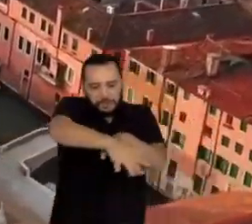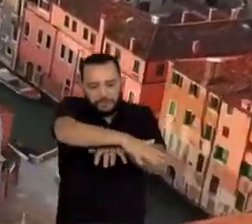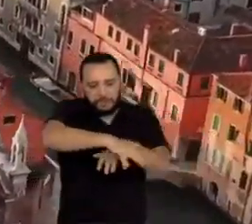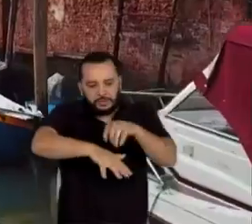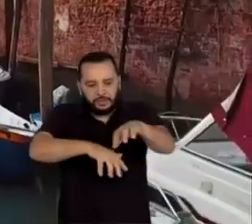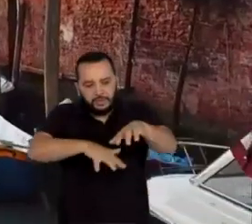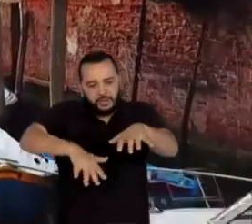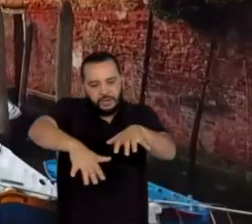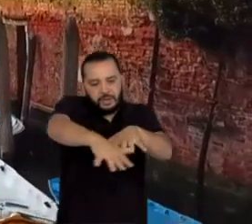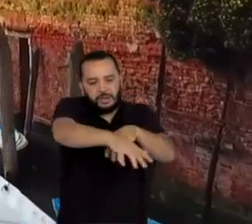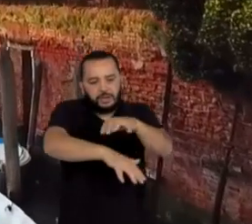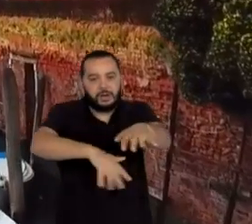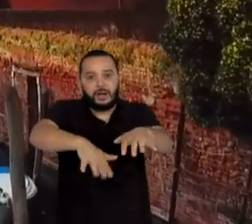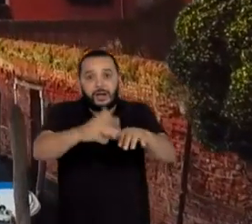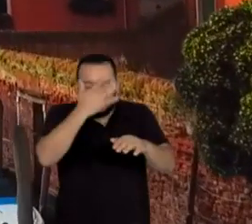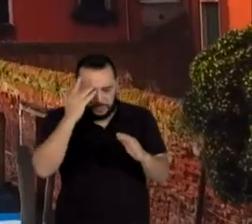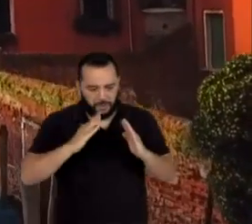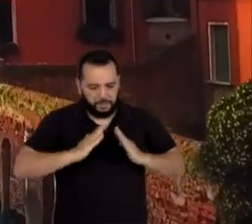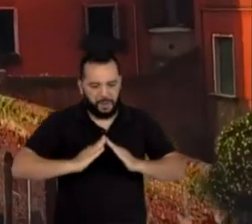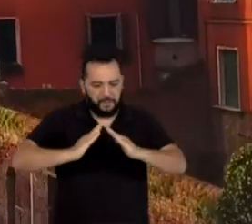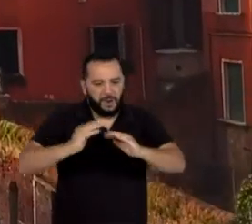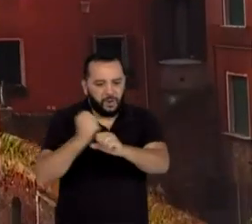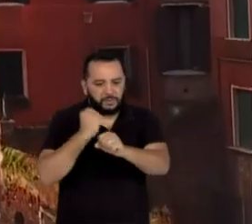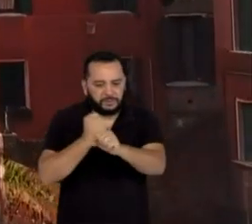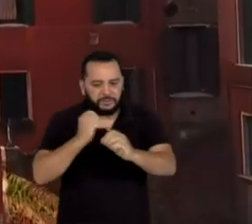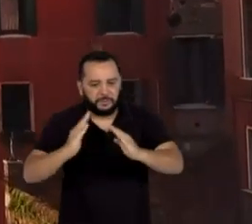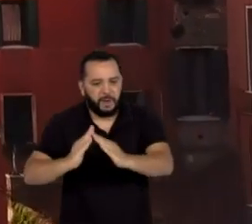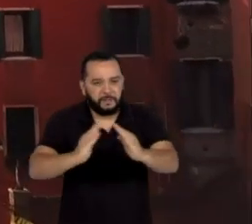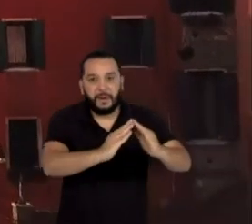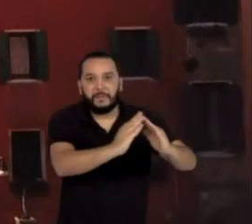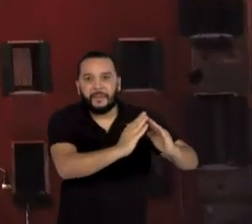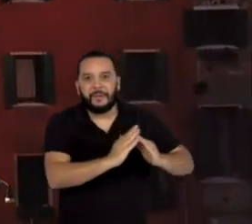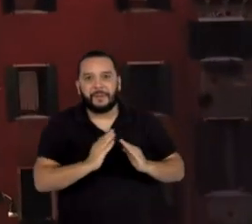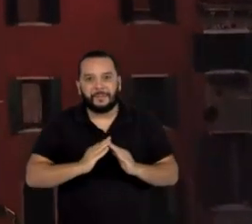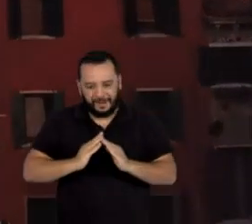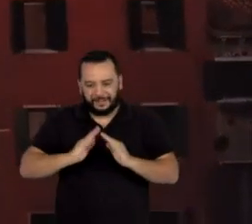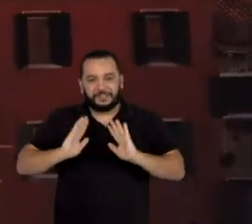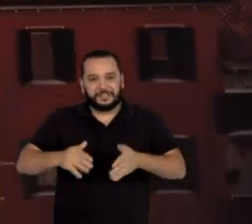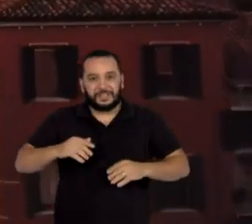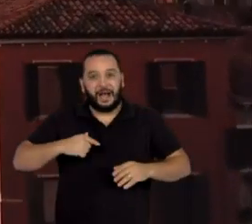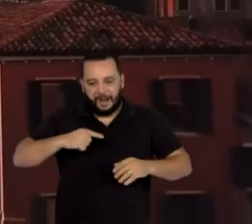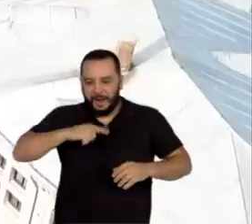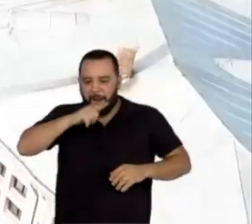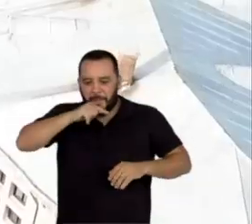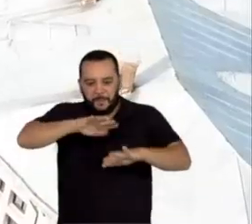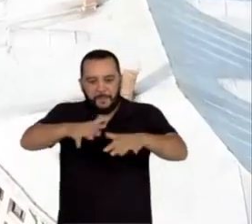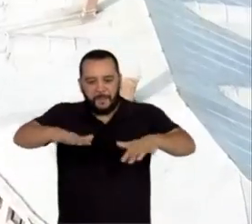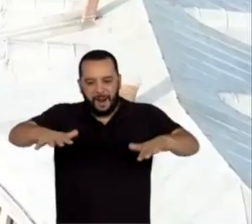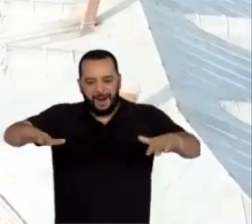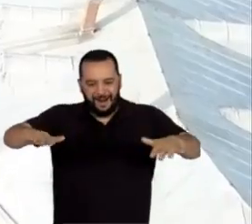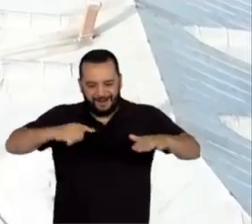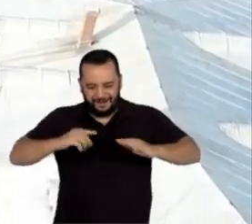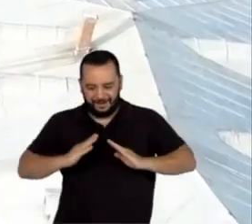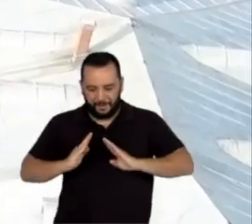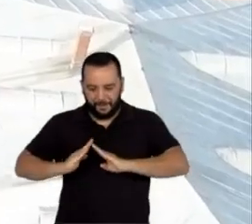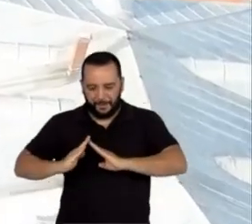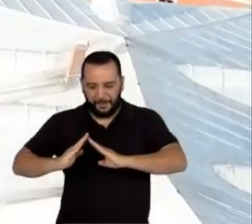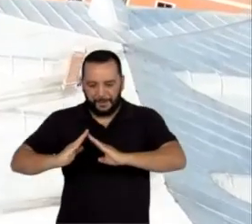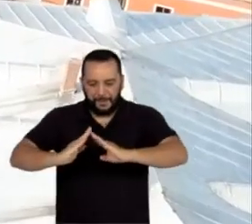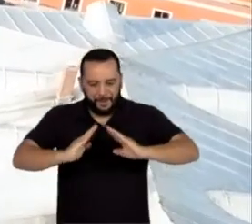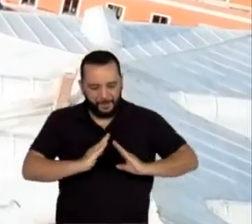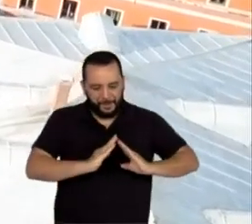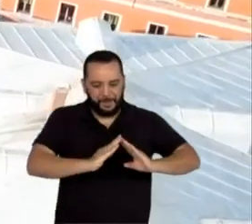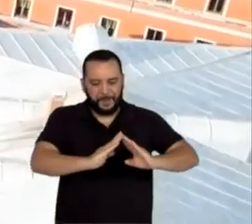de terra firme. Com as ilhas tomadas, a cidade avançou sobre o mar. As ilhas foram interligadas por